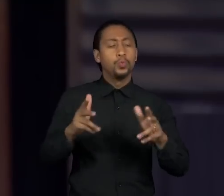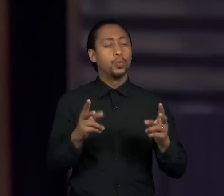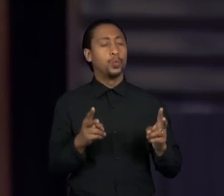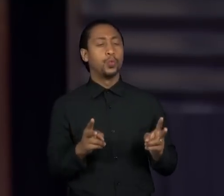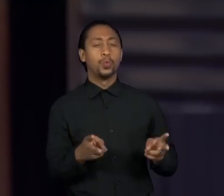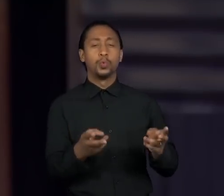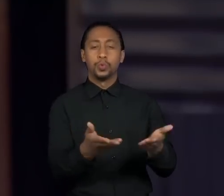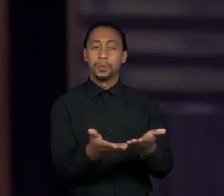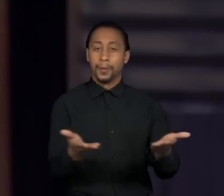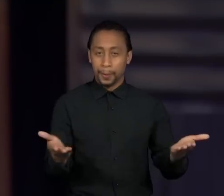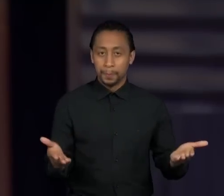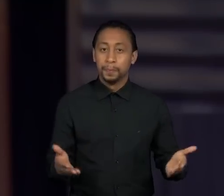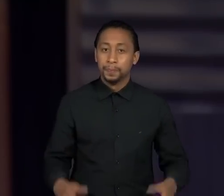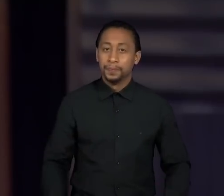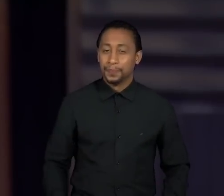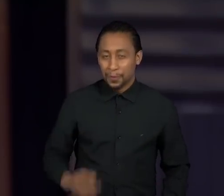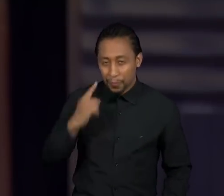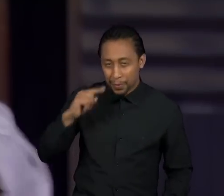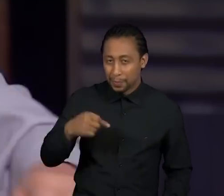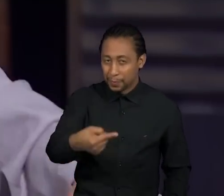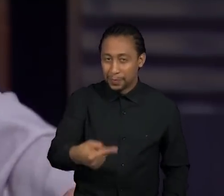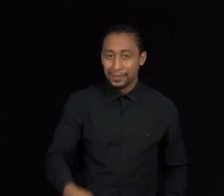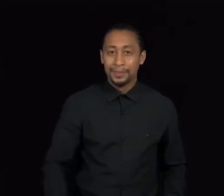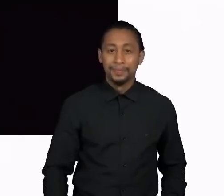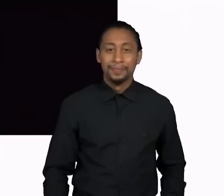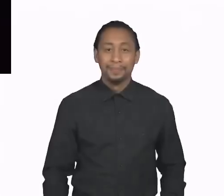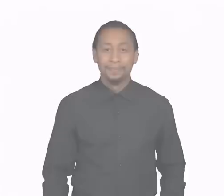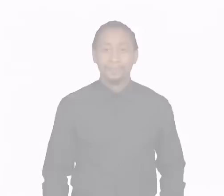como está. Até loguinho.